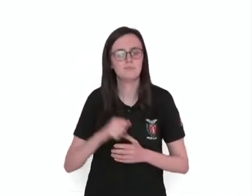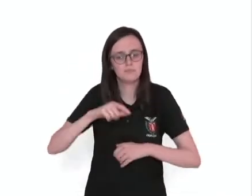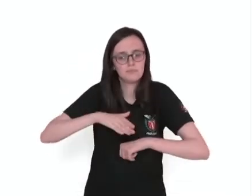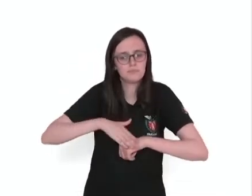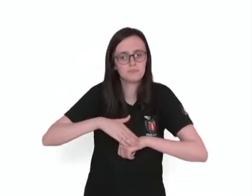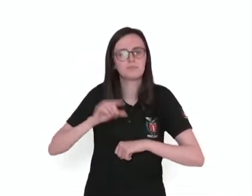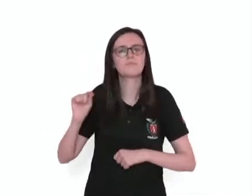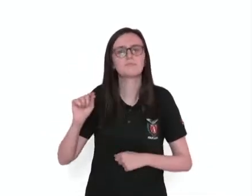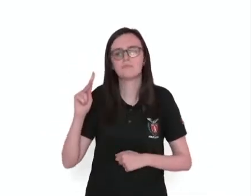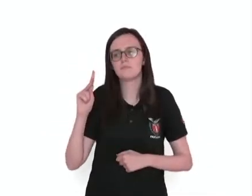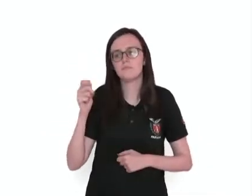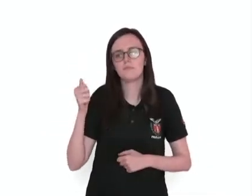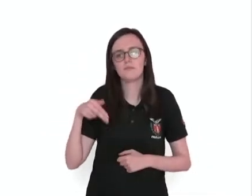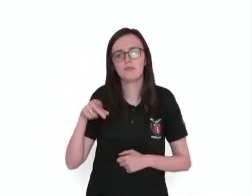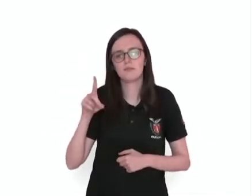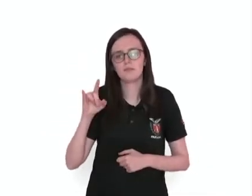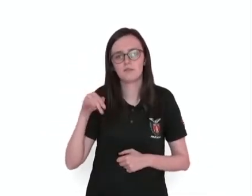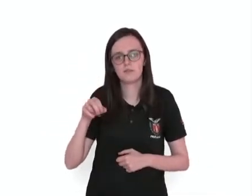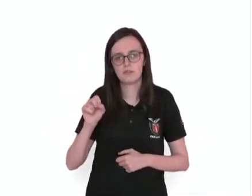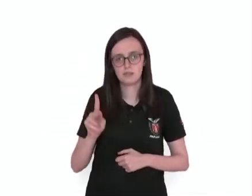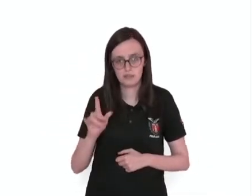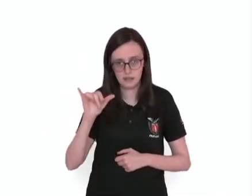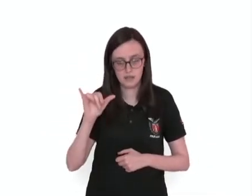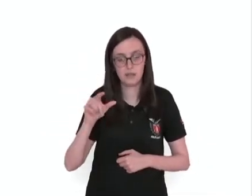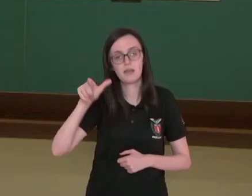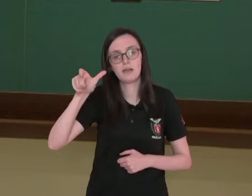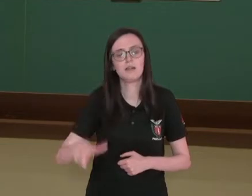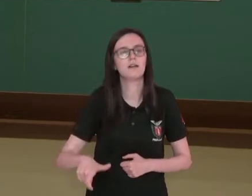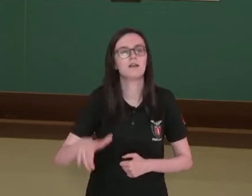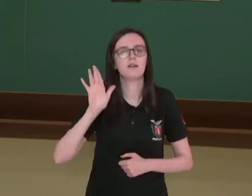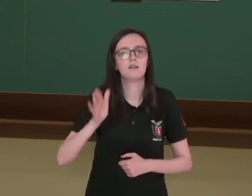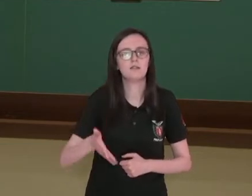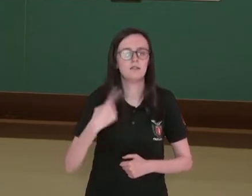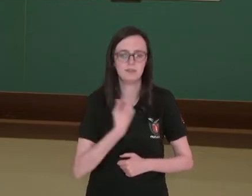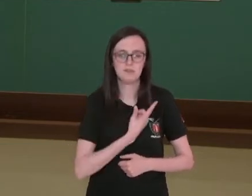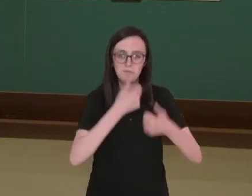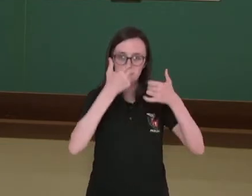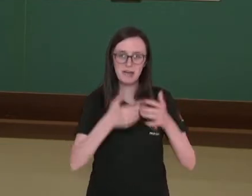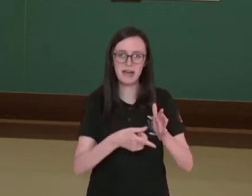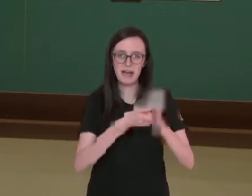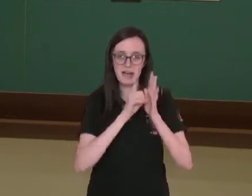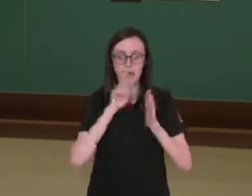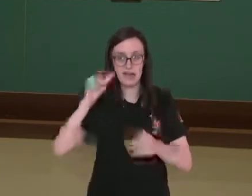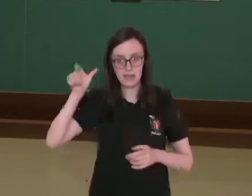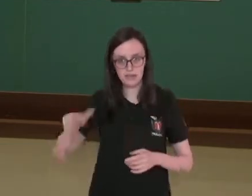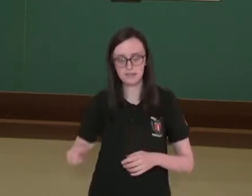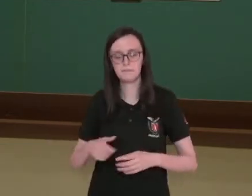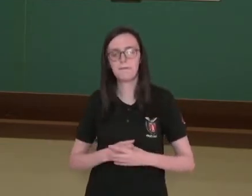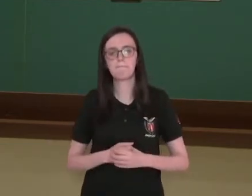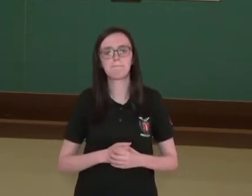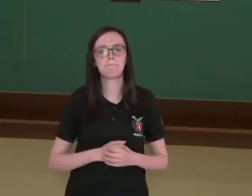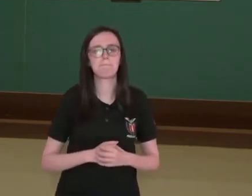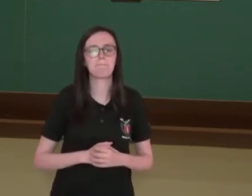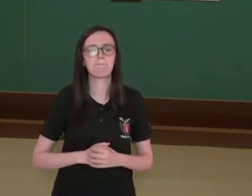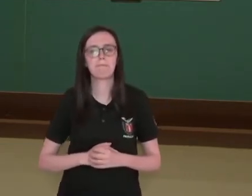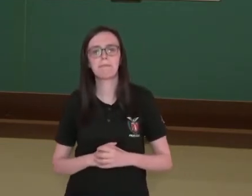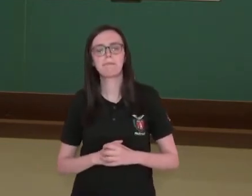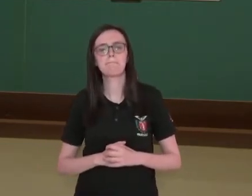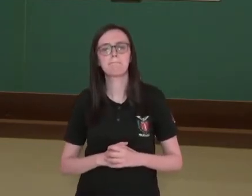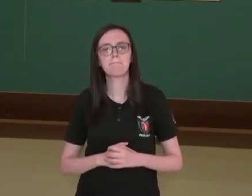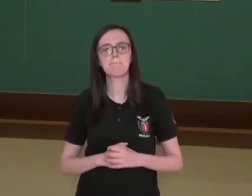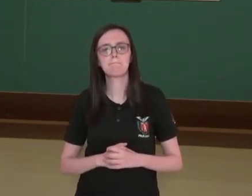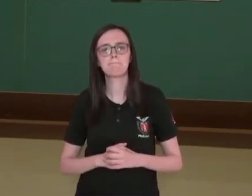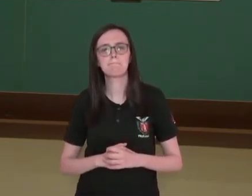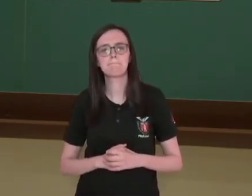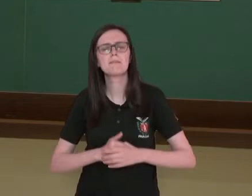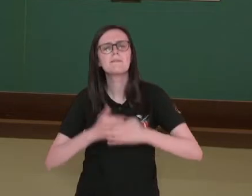de Kandinsky, tá? Esse artista ali que a gente estava falando agora há pouco, tá? Qual